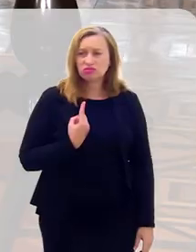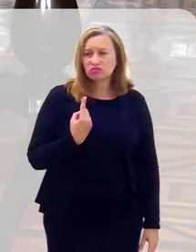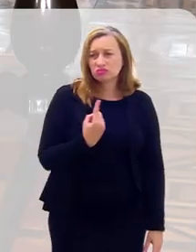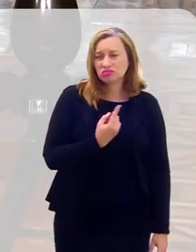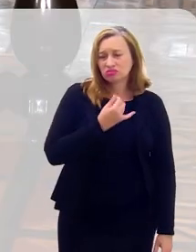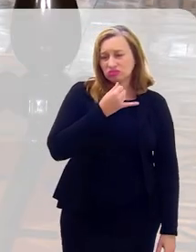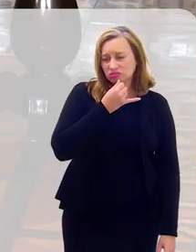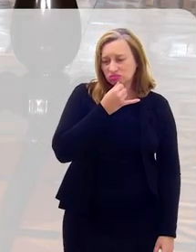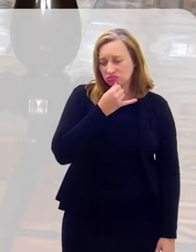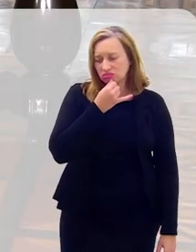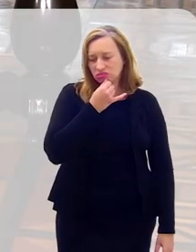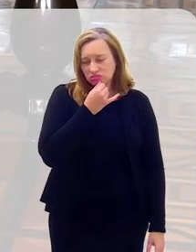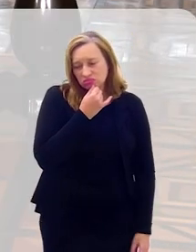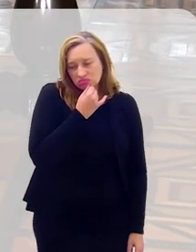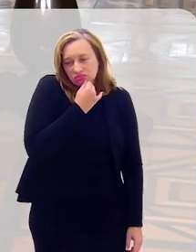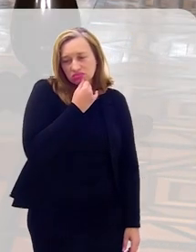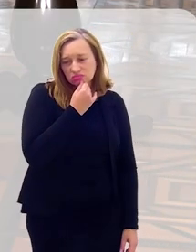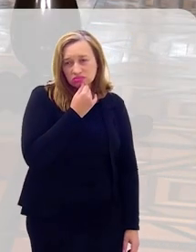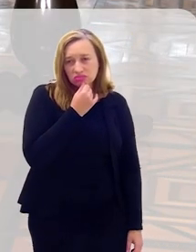que trilhei,